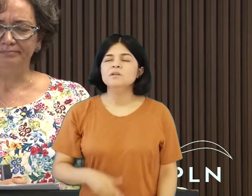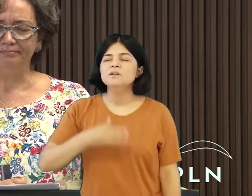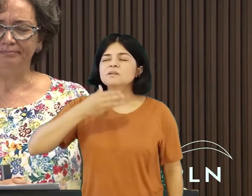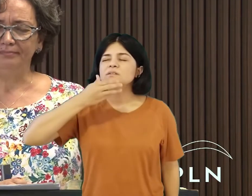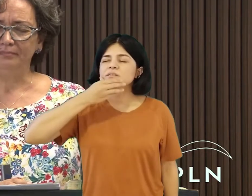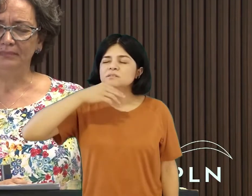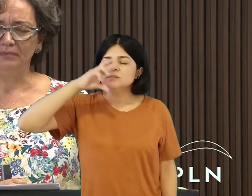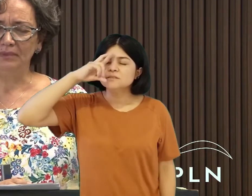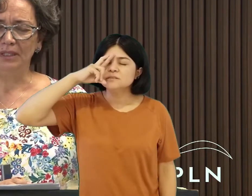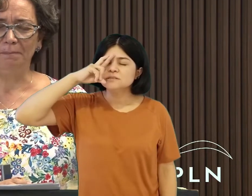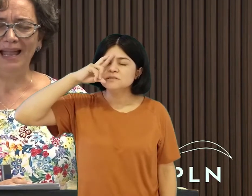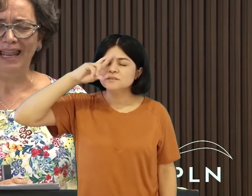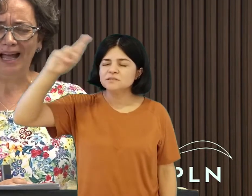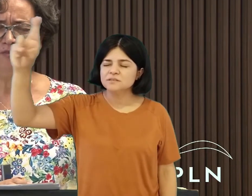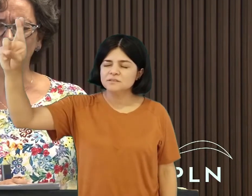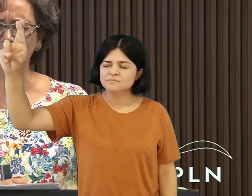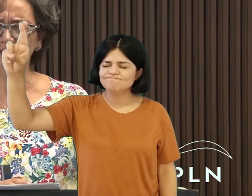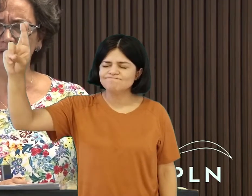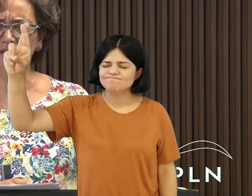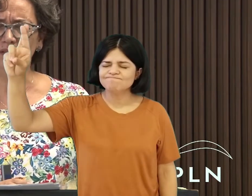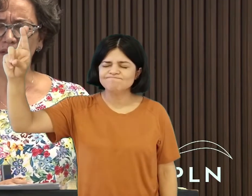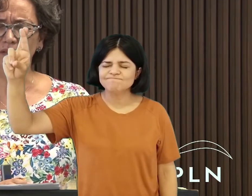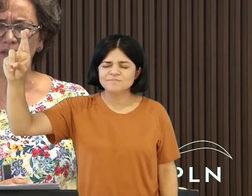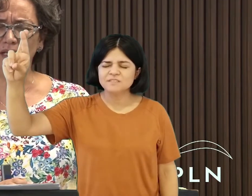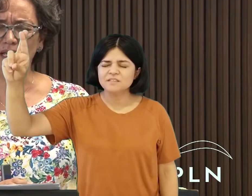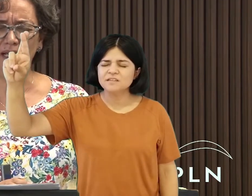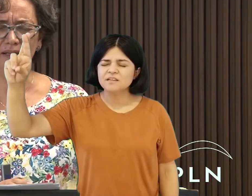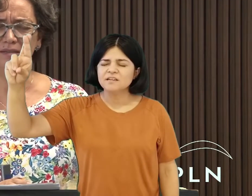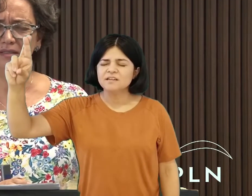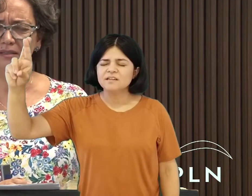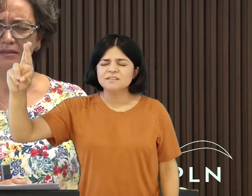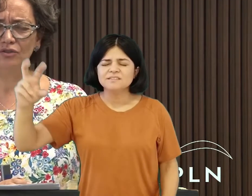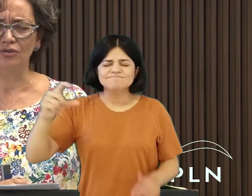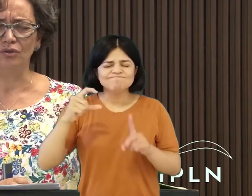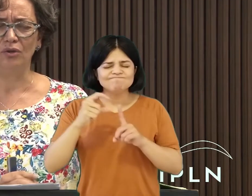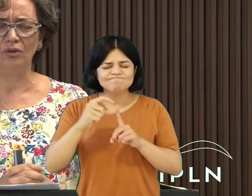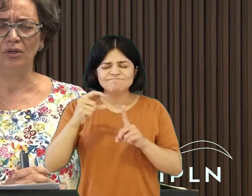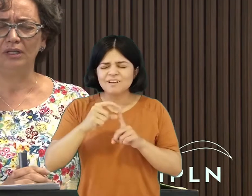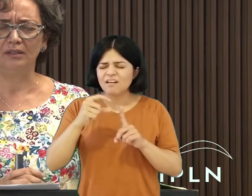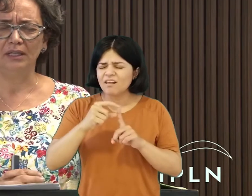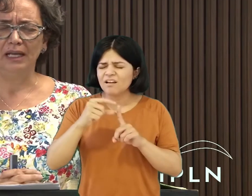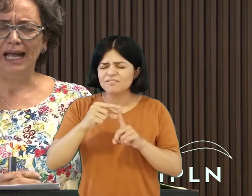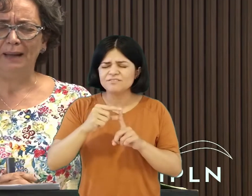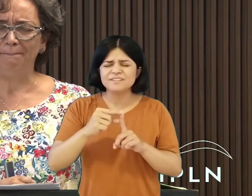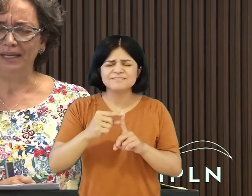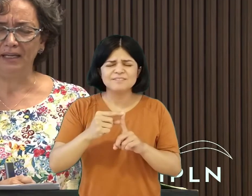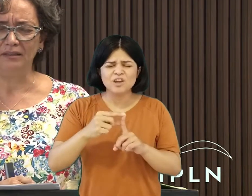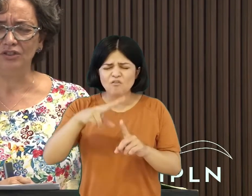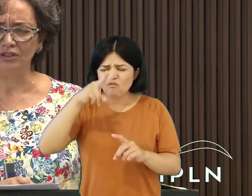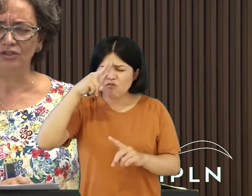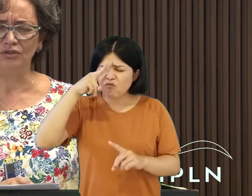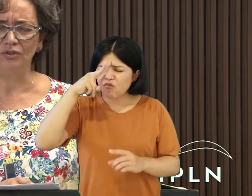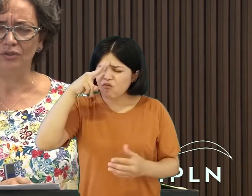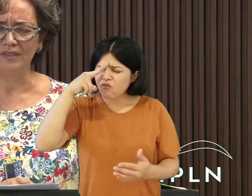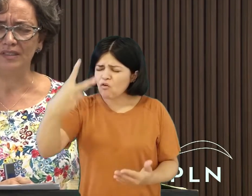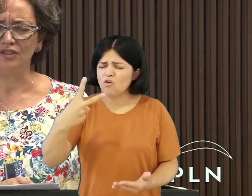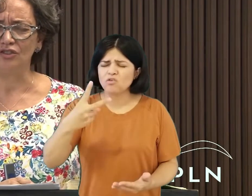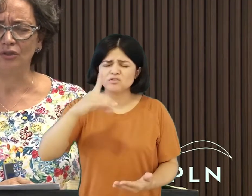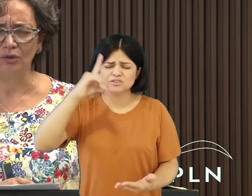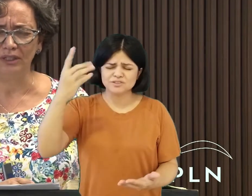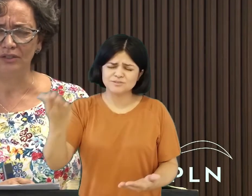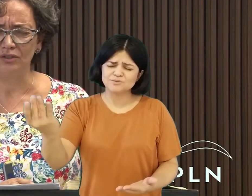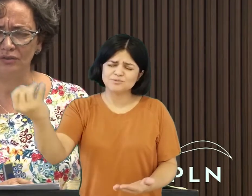Senhor, que palavra é essa que o Senhor coloca aberta diante de nós,